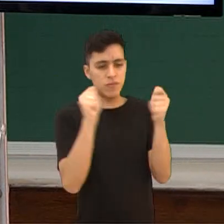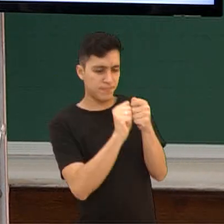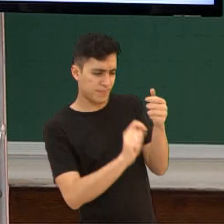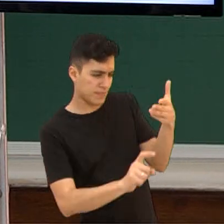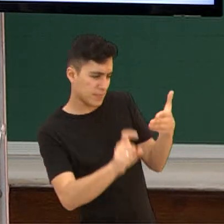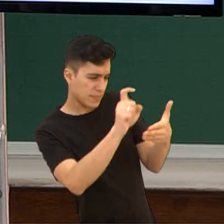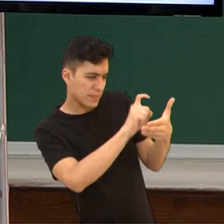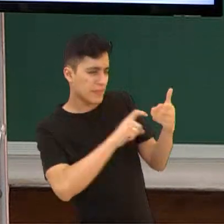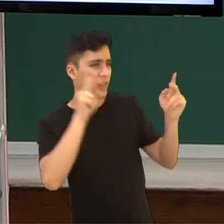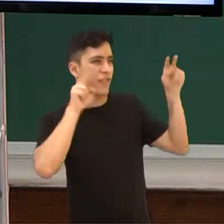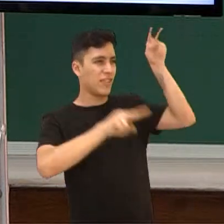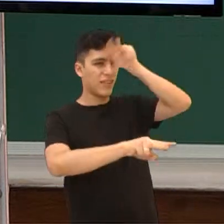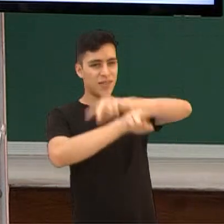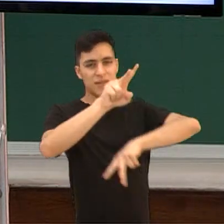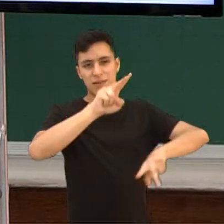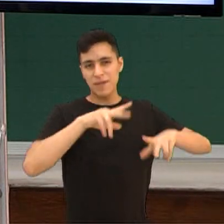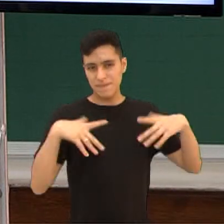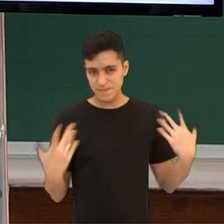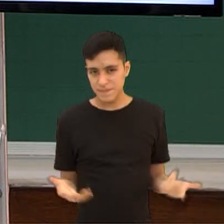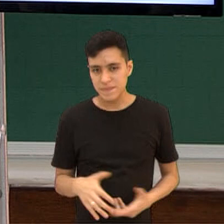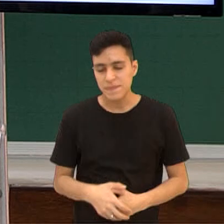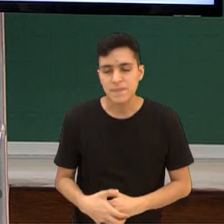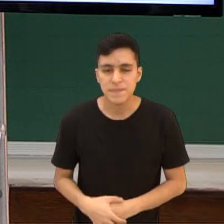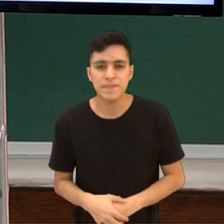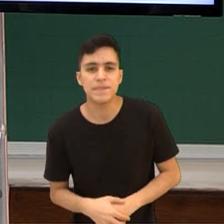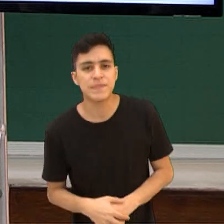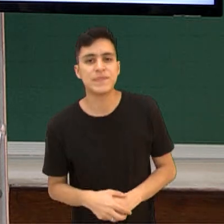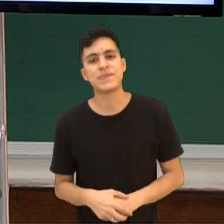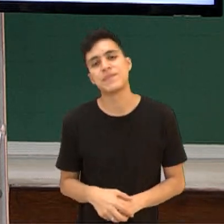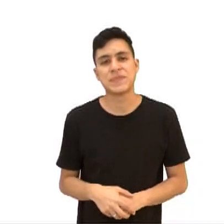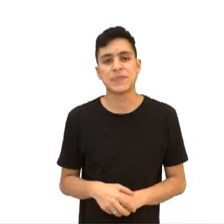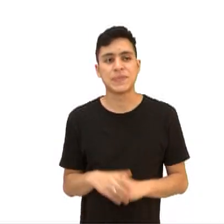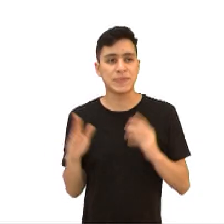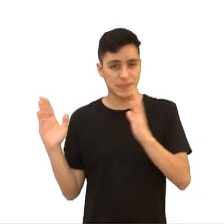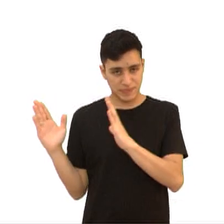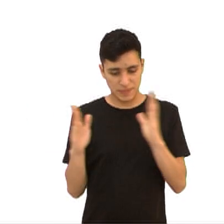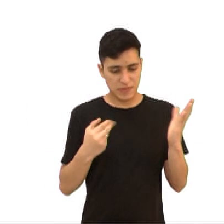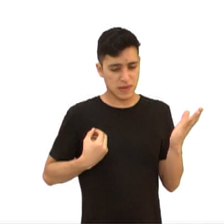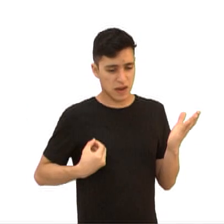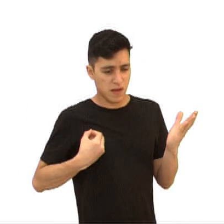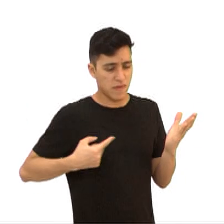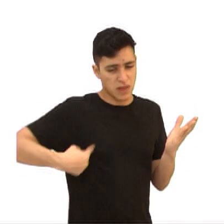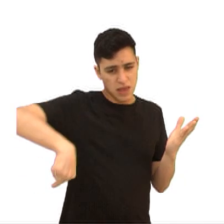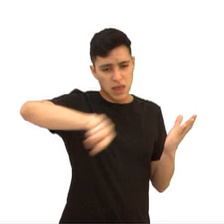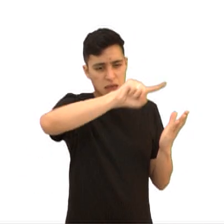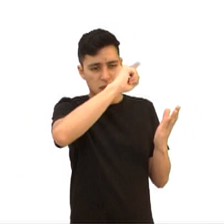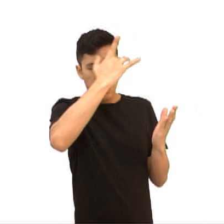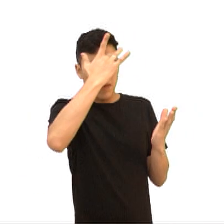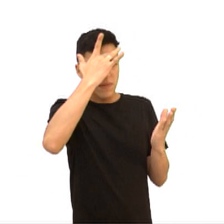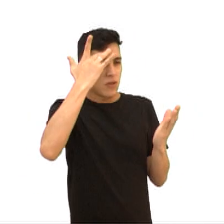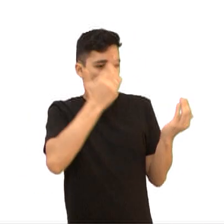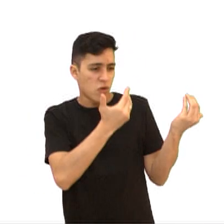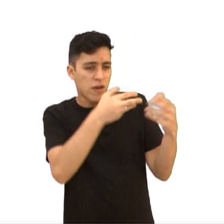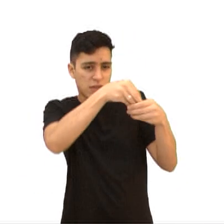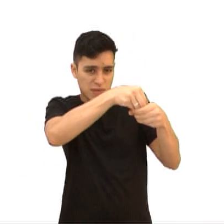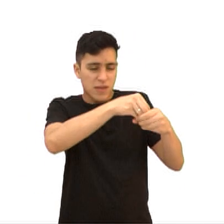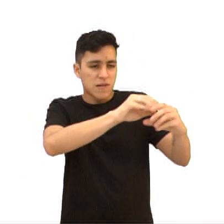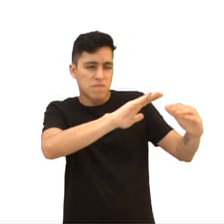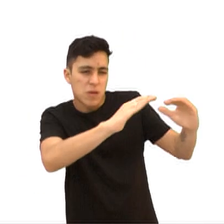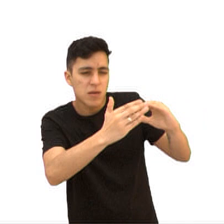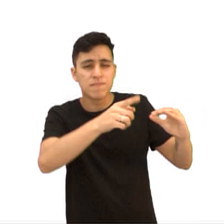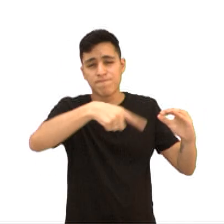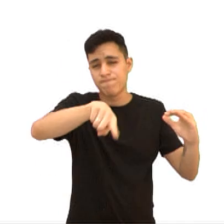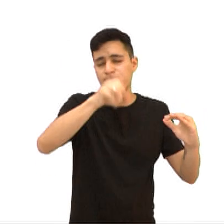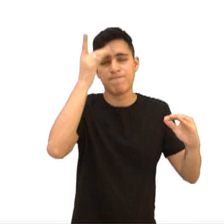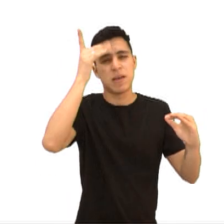utilizado visual no grafite, né, pessoal? A vida entre os jovens da periferia não era fácil. Muitas vezes acabavam entrando no caminho